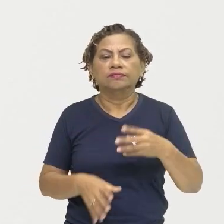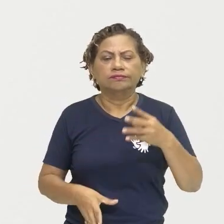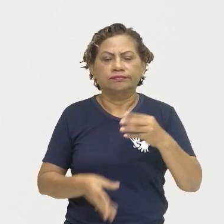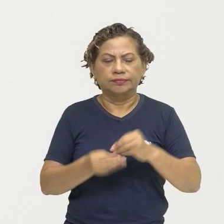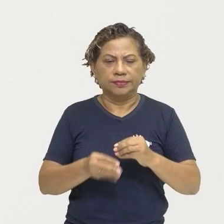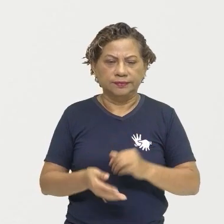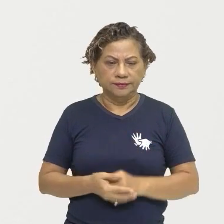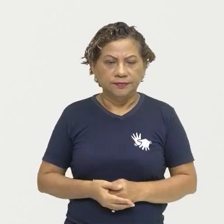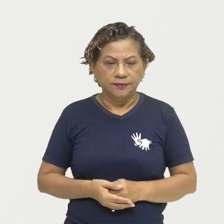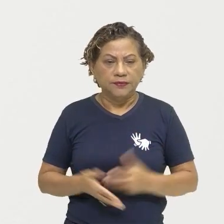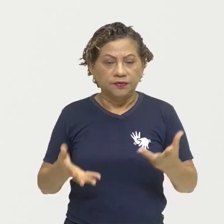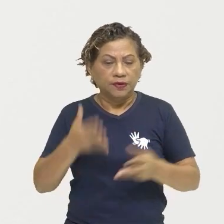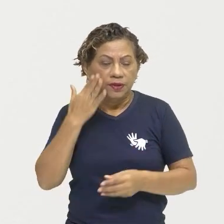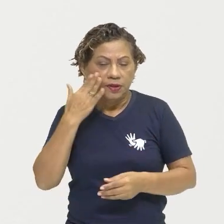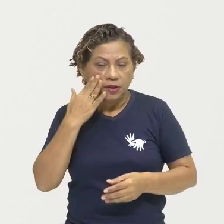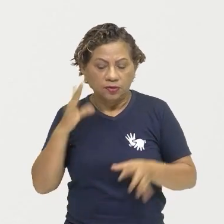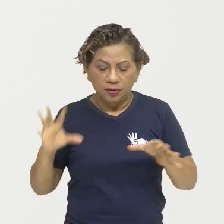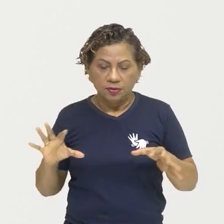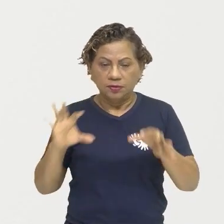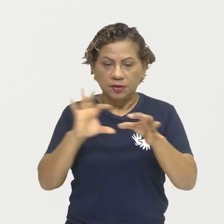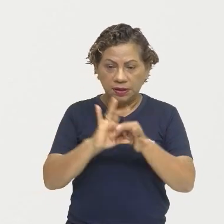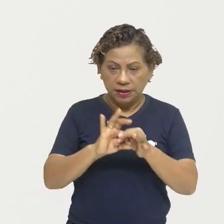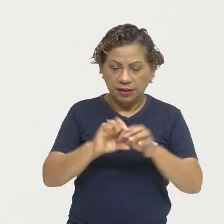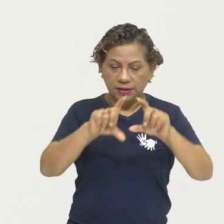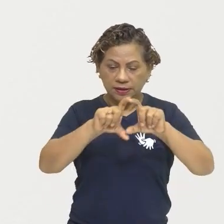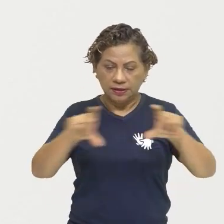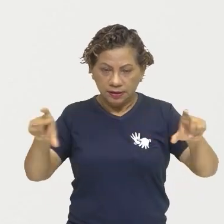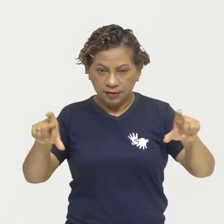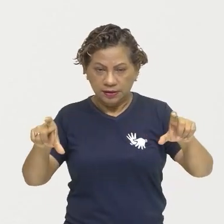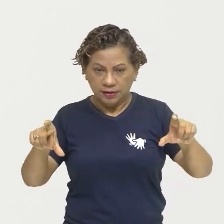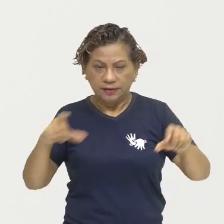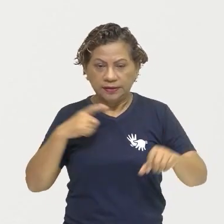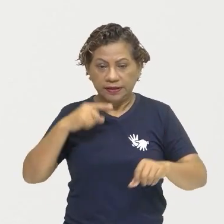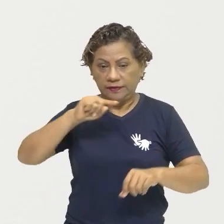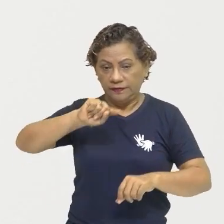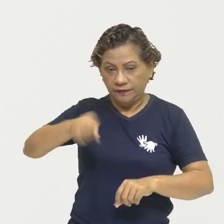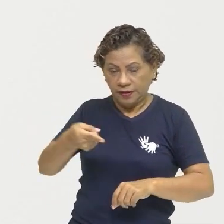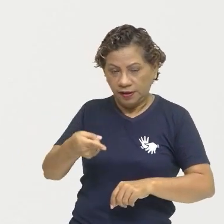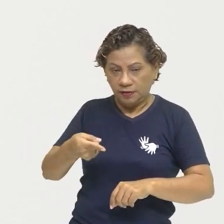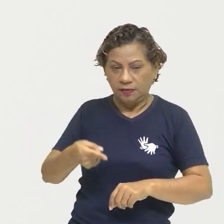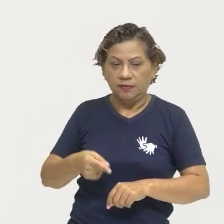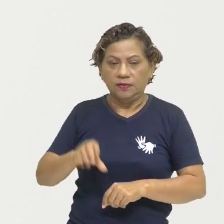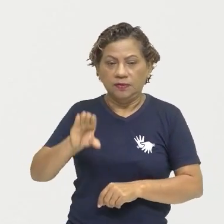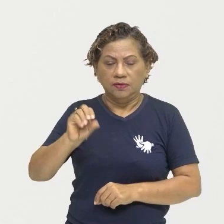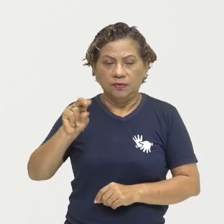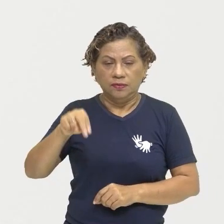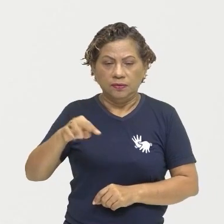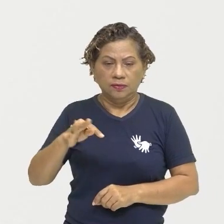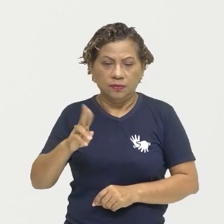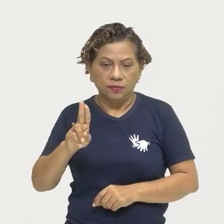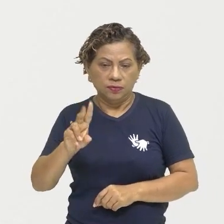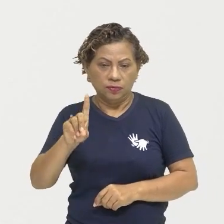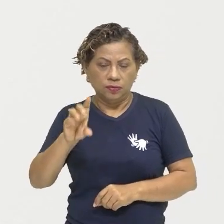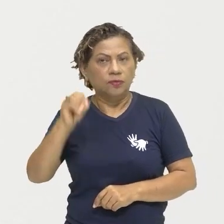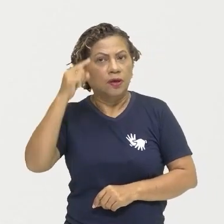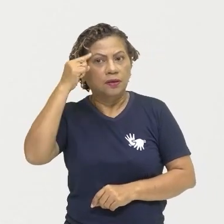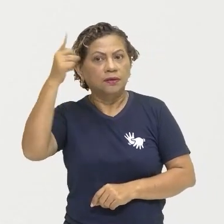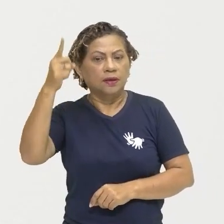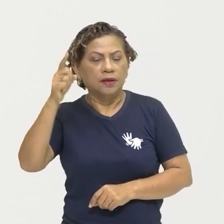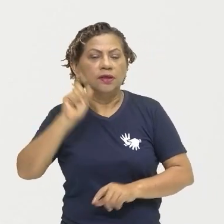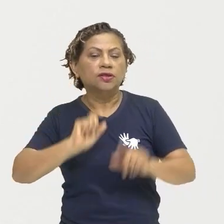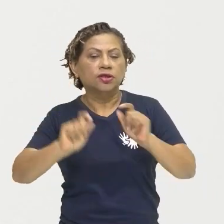conjunção ligando as orações e, portanto, sendo virgulada. Contudo, dá ideia de quê?